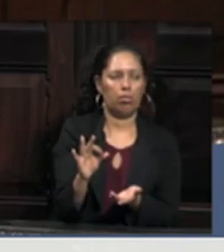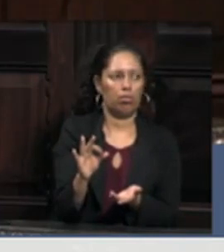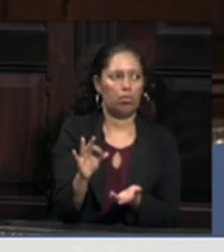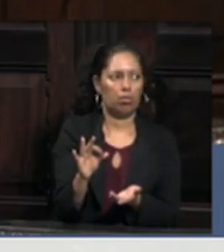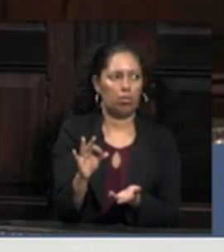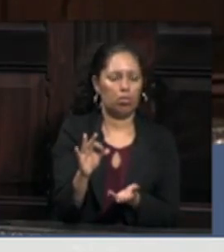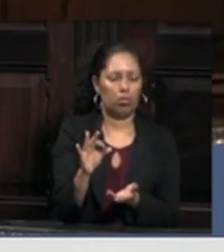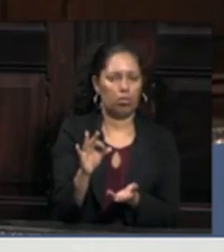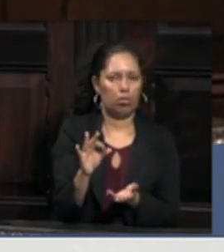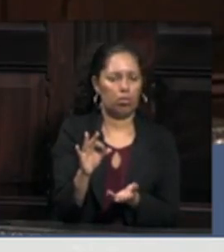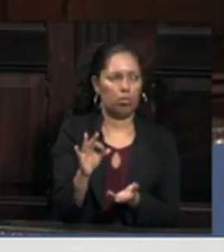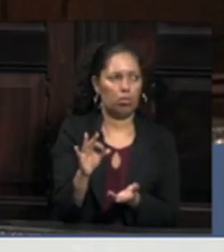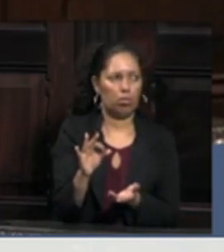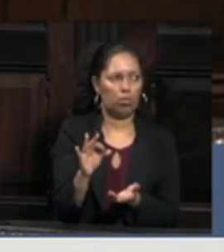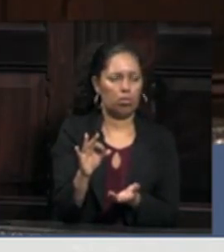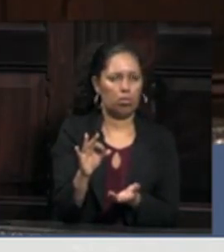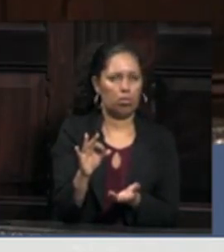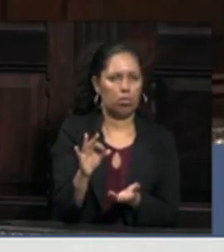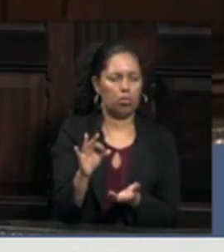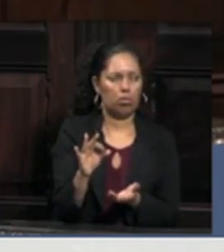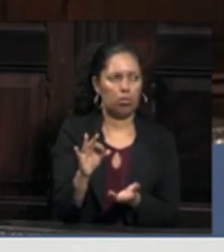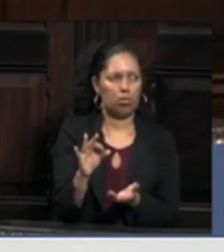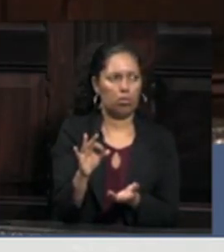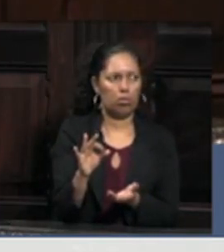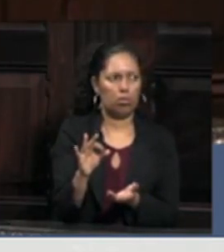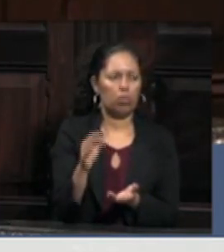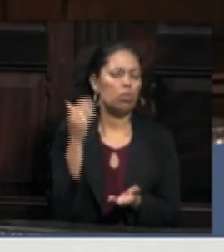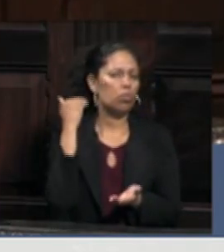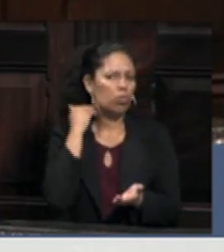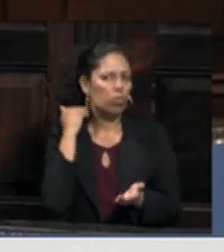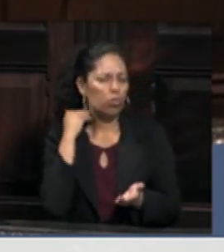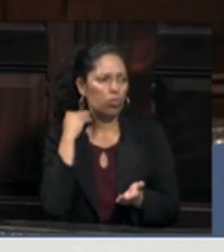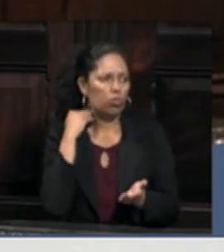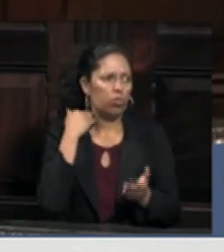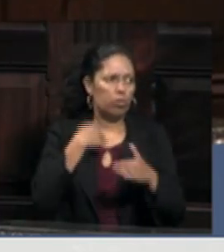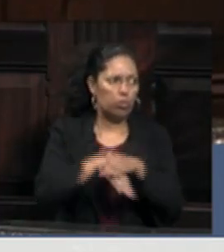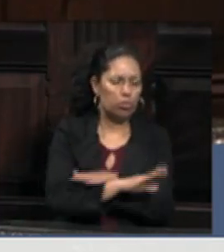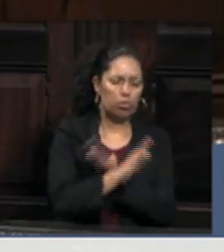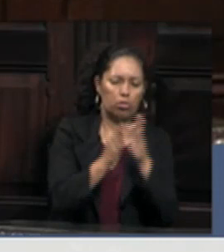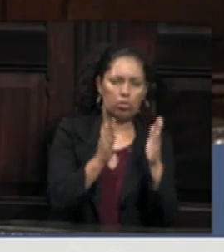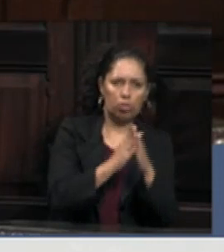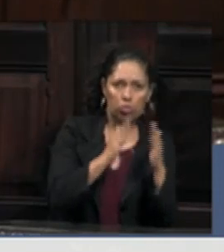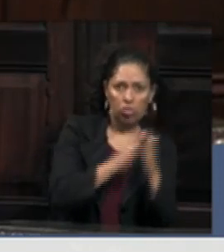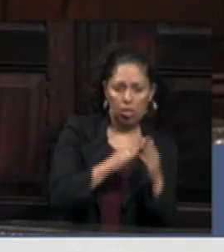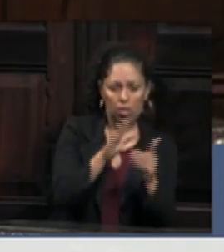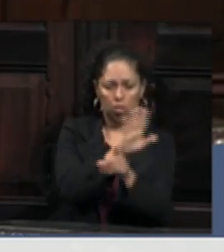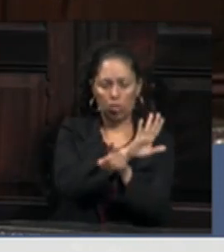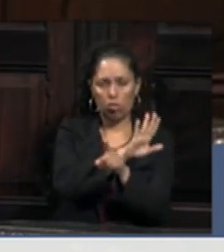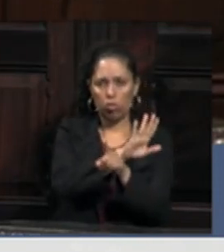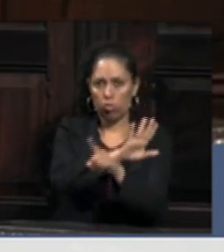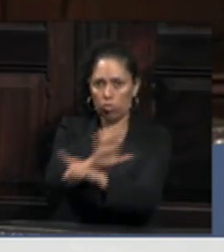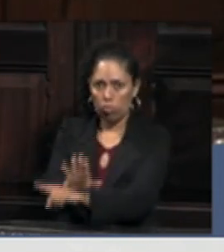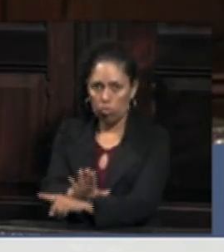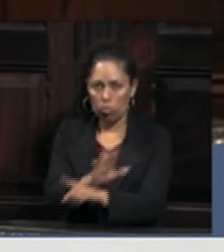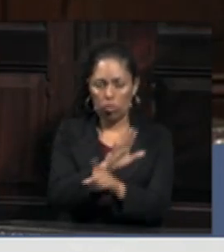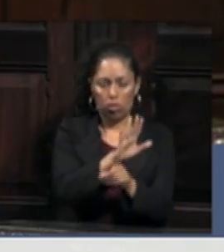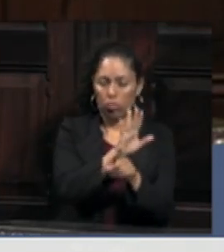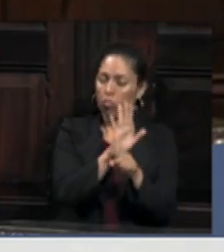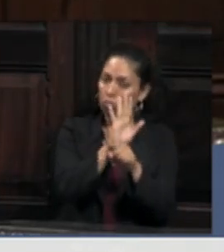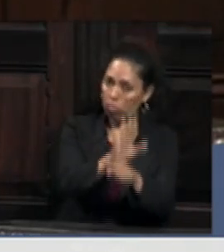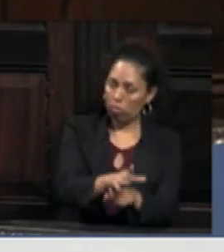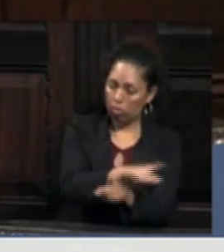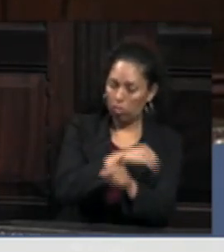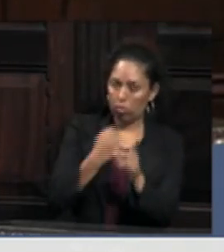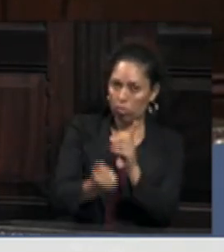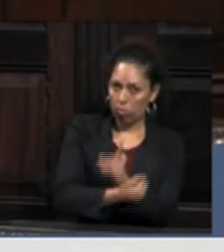nos últimos anos, no Fundo Estadual de Habitação de Interesse Social, alimentado